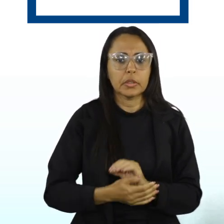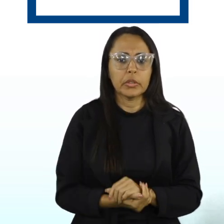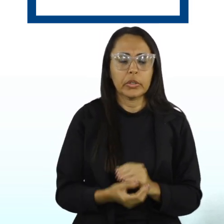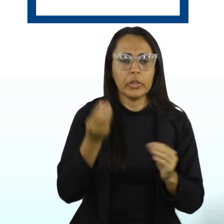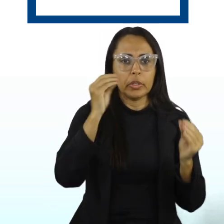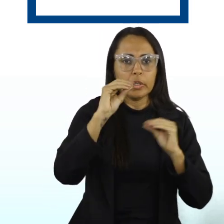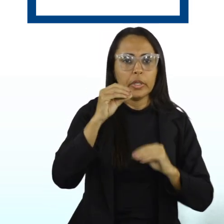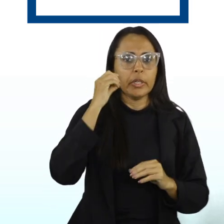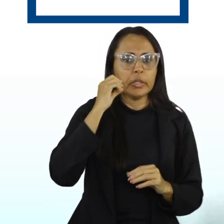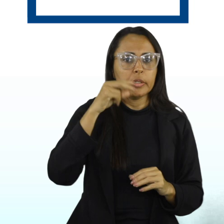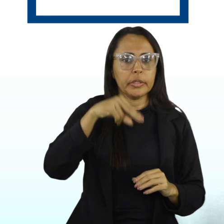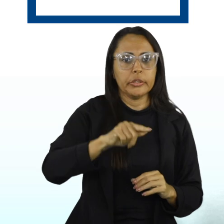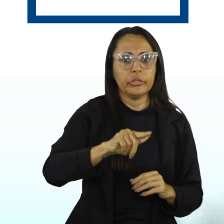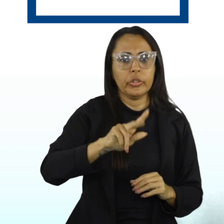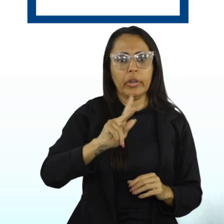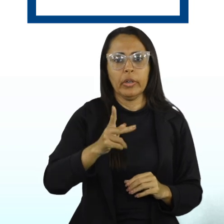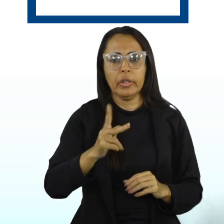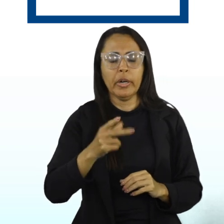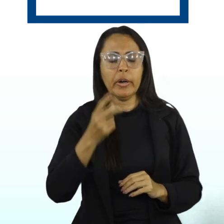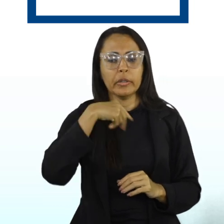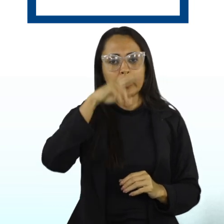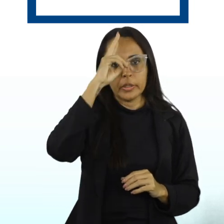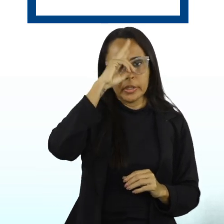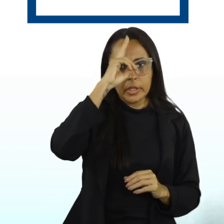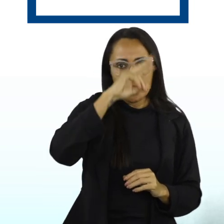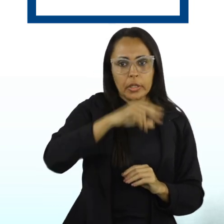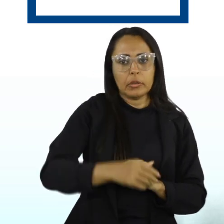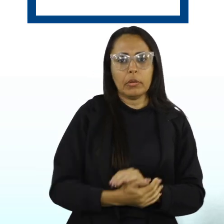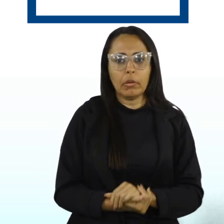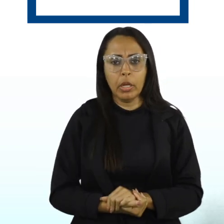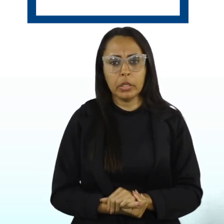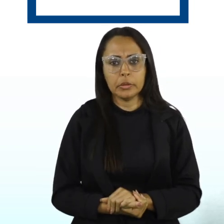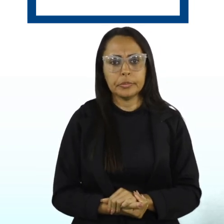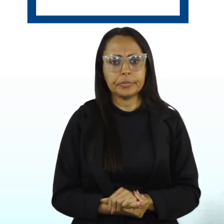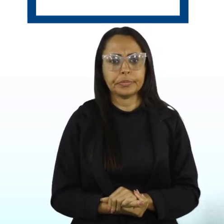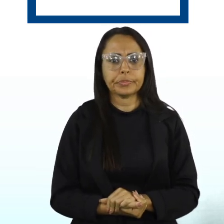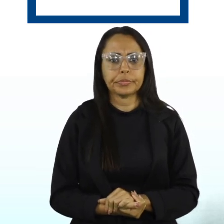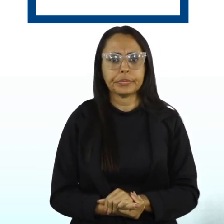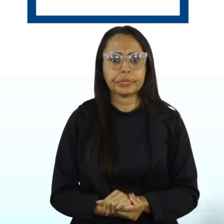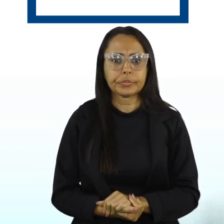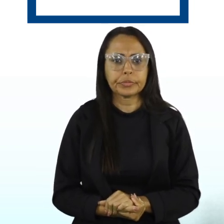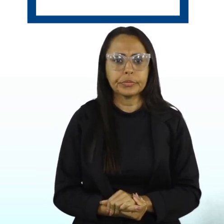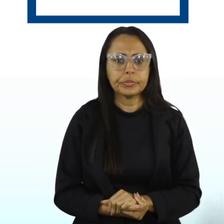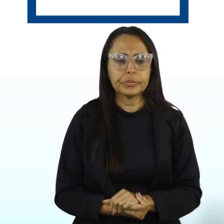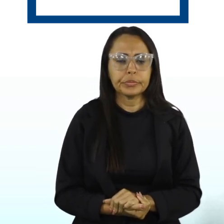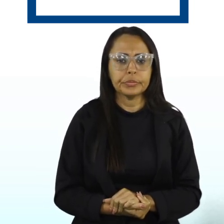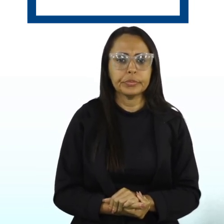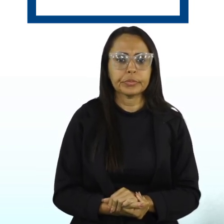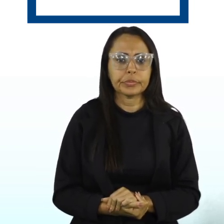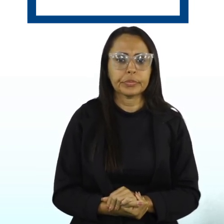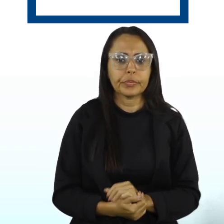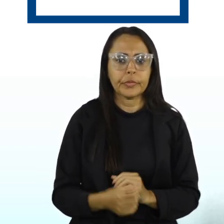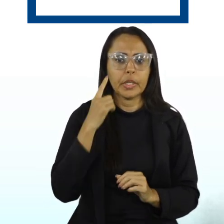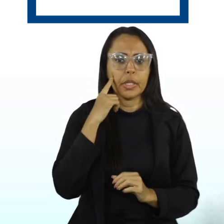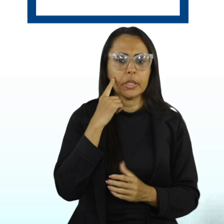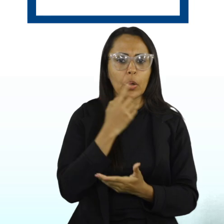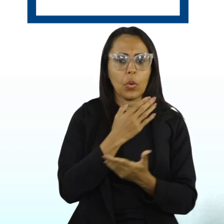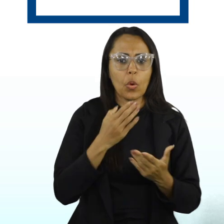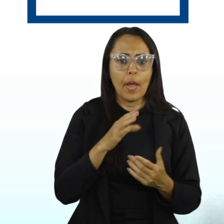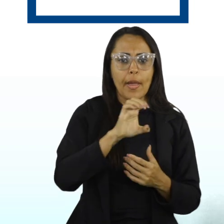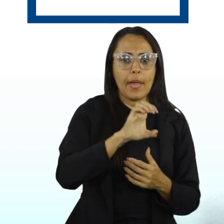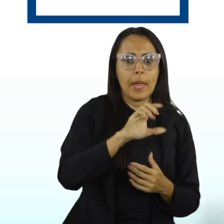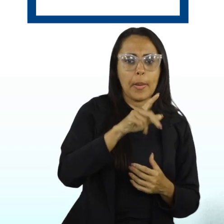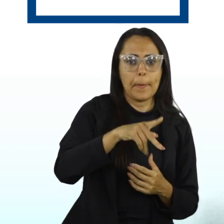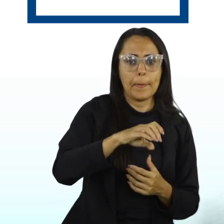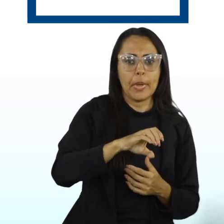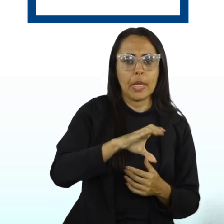coloca mgh, ou, se você quiser lembrar, meu grande hipopótamo, mg, massa, aceleração da gravidade, vezes altura.